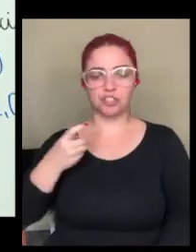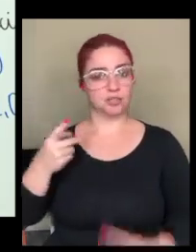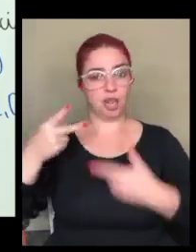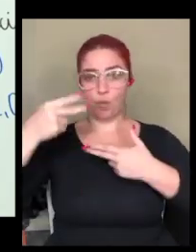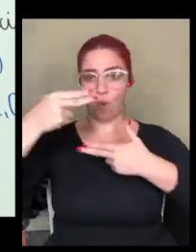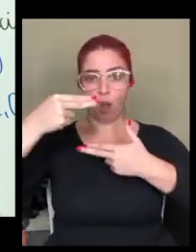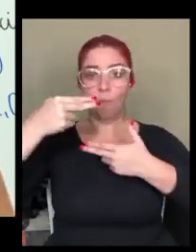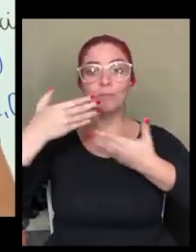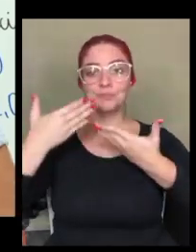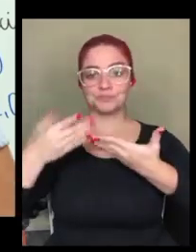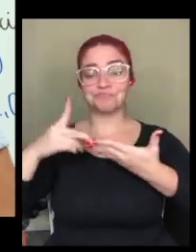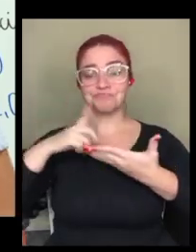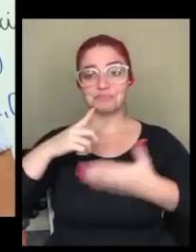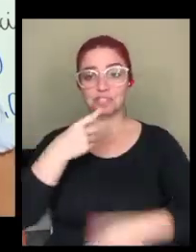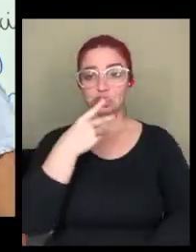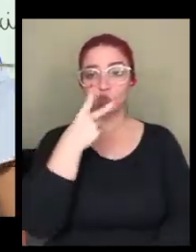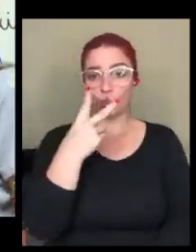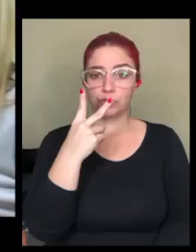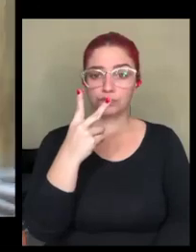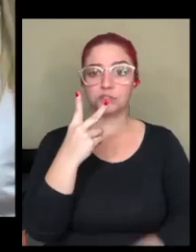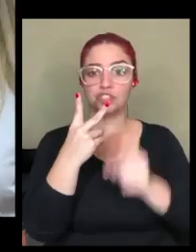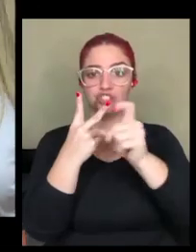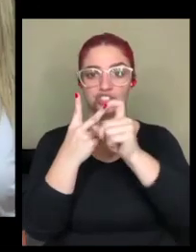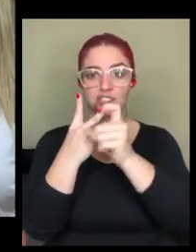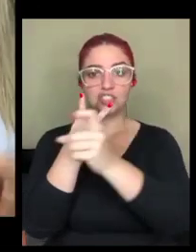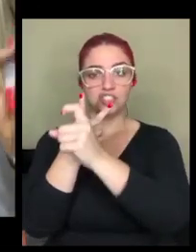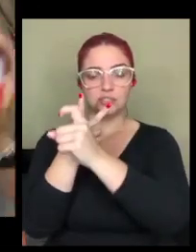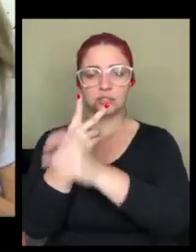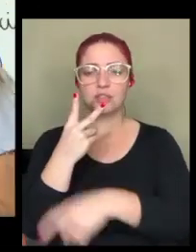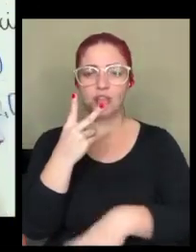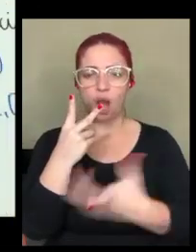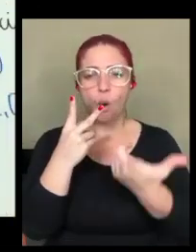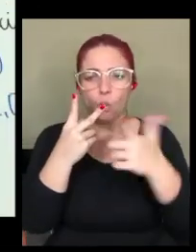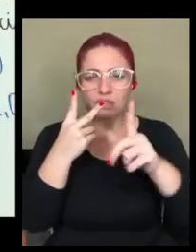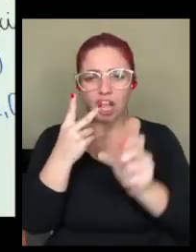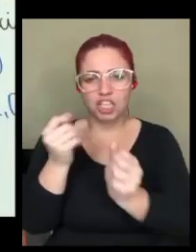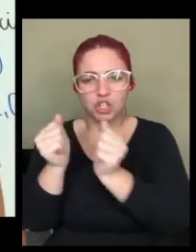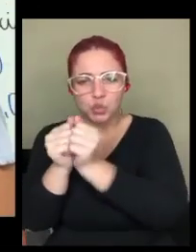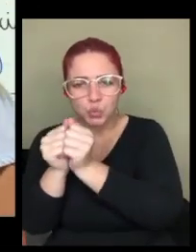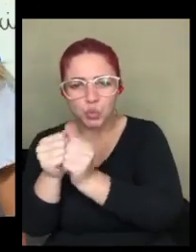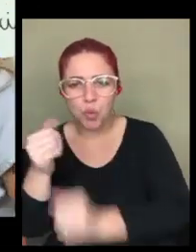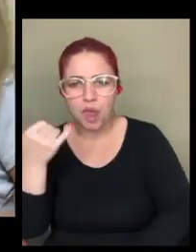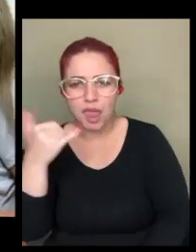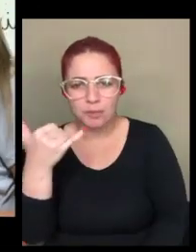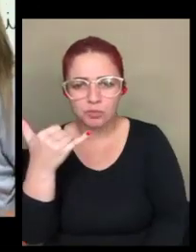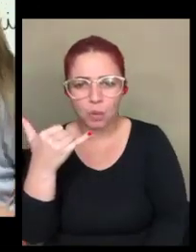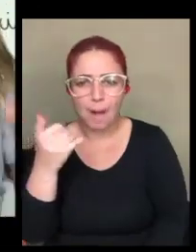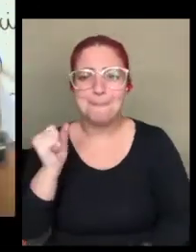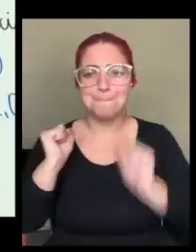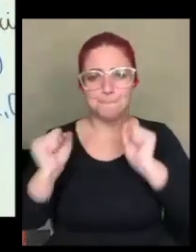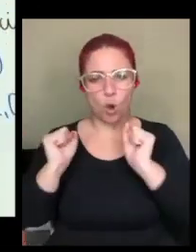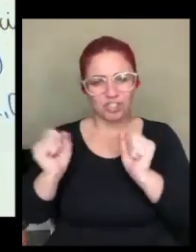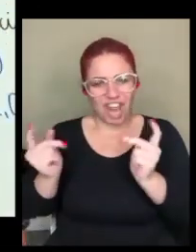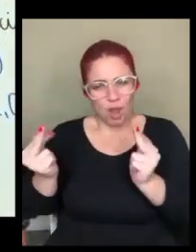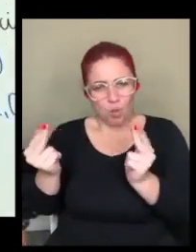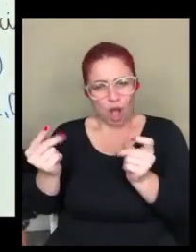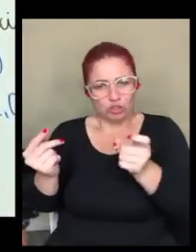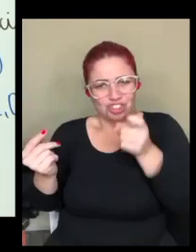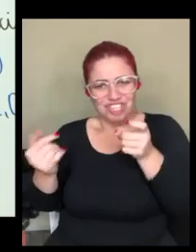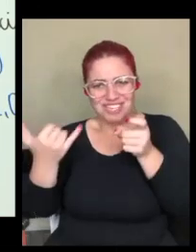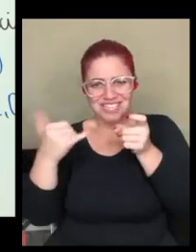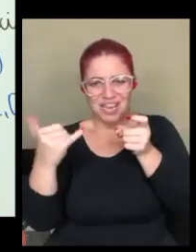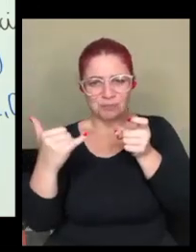virou 2x. Então, aqui eu tenho duas letras x. Eu consigo juntar com uma letra y? Elas são da